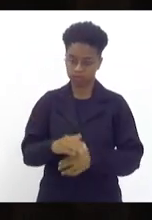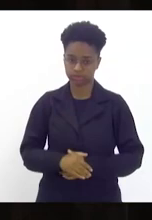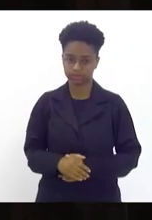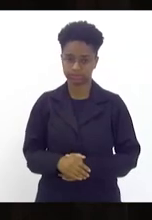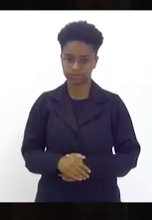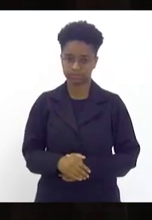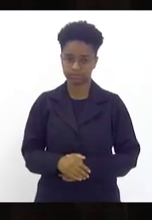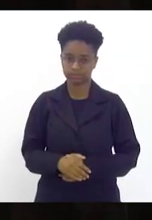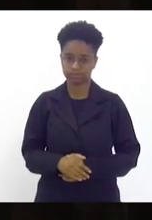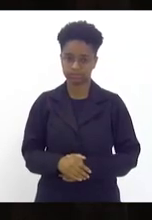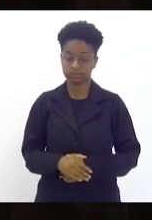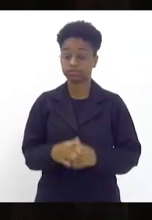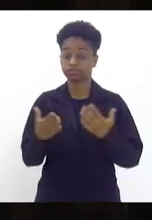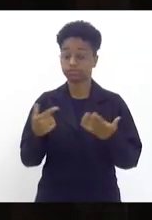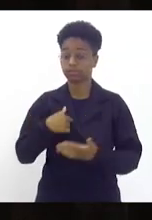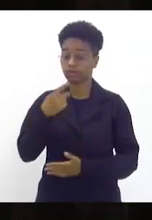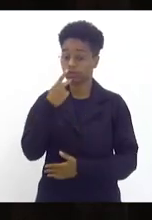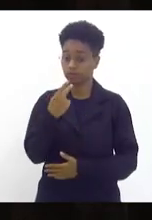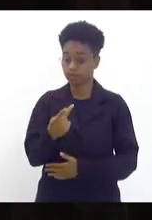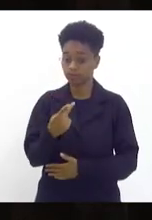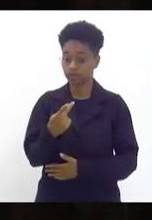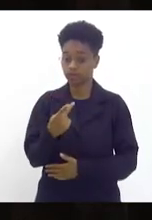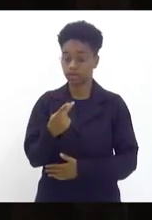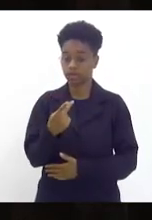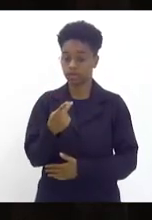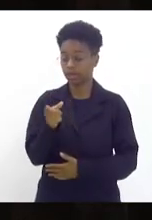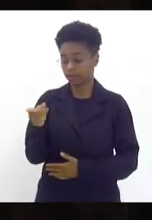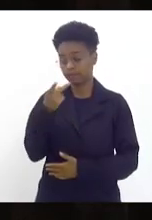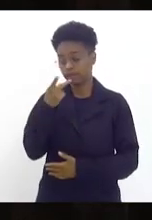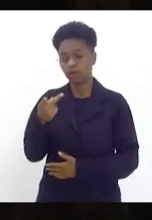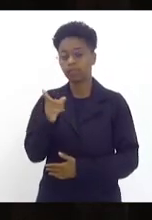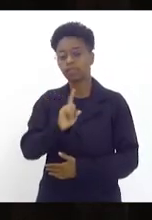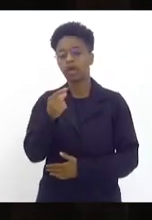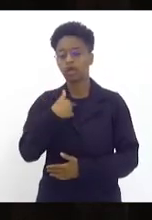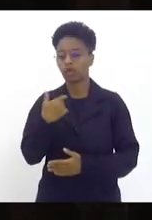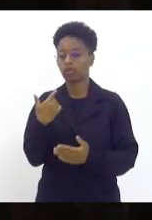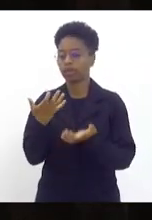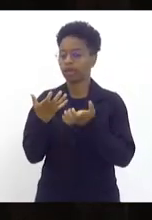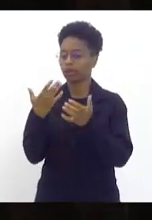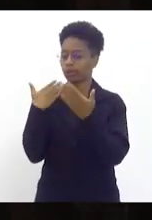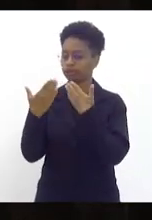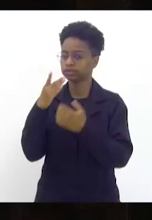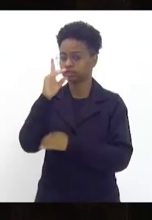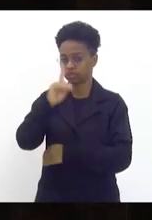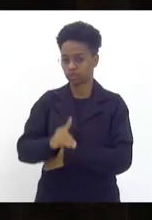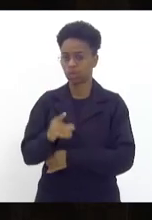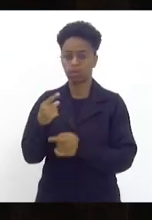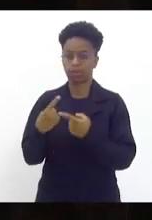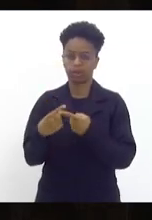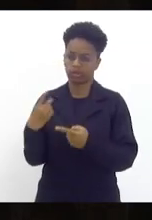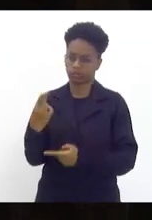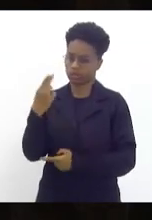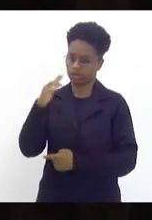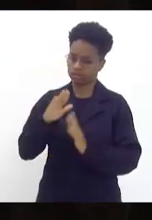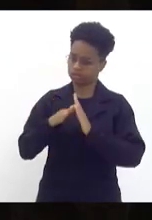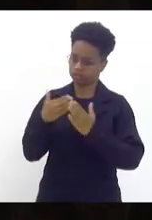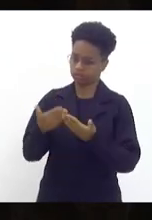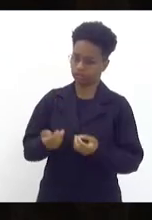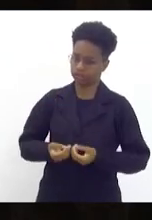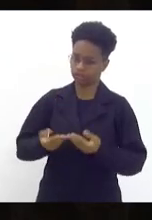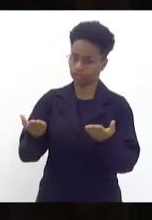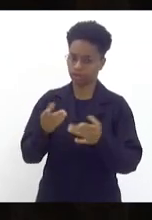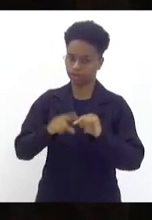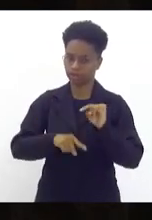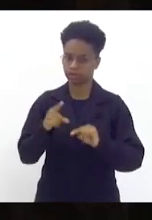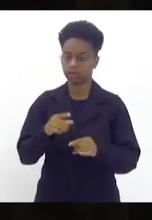E aí eu falei assim, daí ela falou assim, ah, não, deixa eu falar com a diretora, é impossível que esse colégio tenha dado... Daí foi falar com a